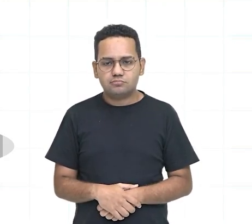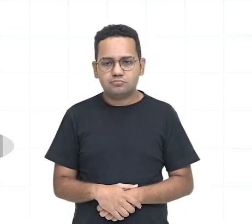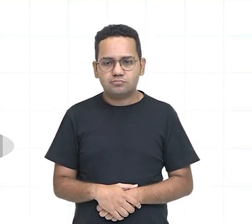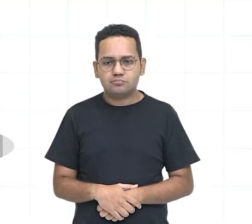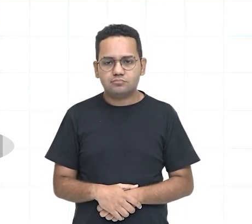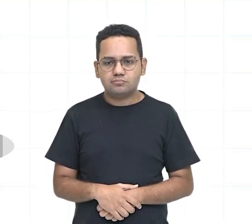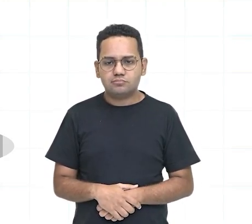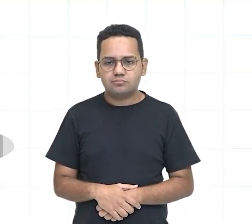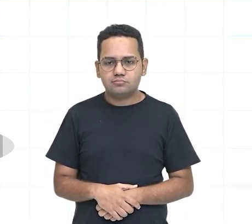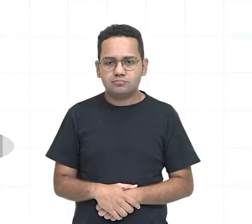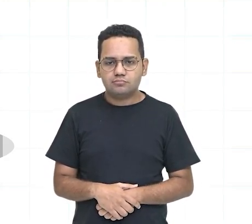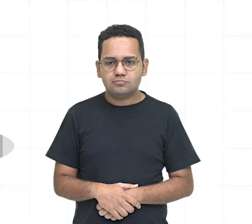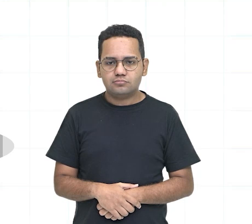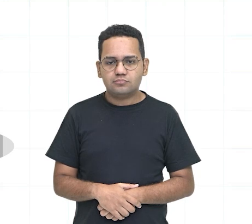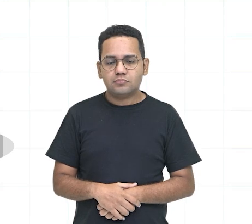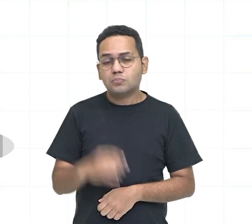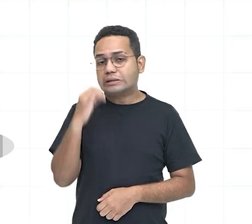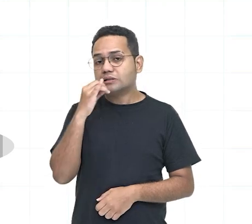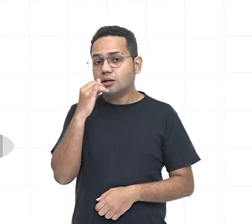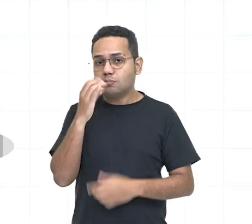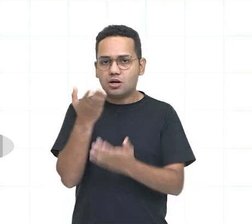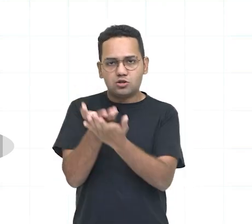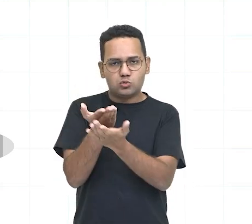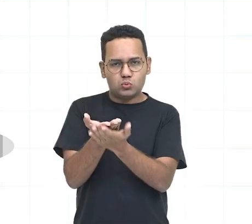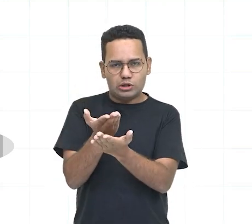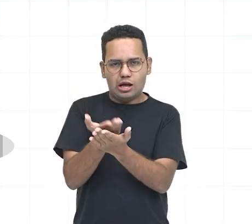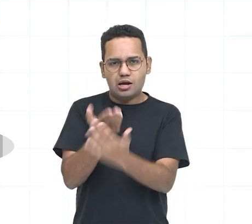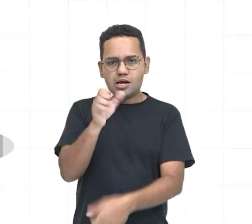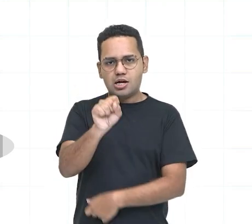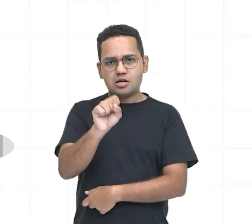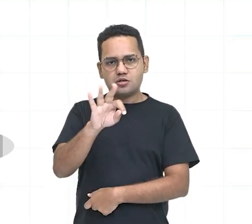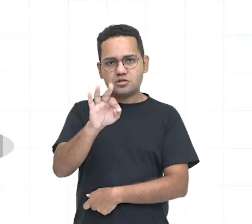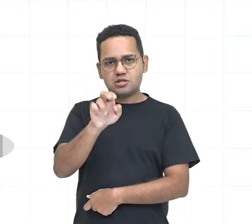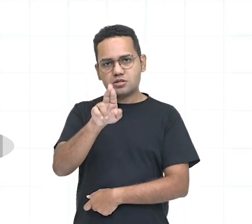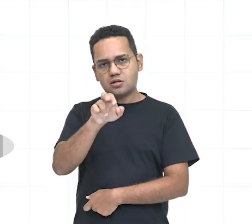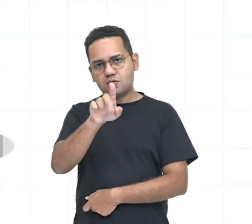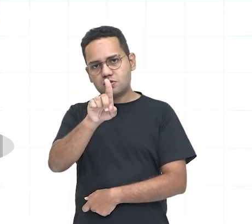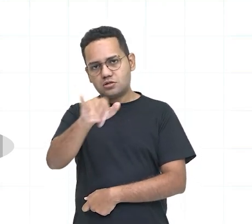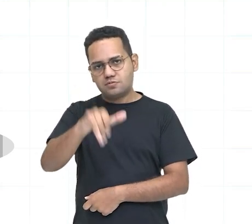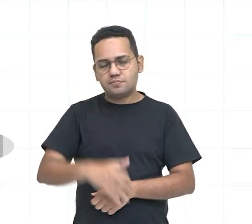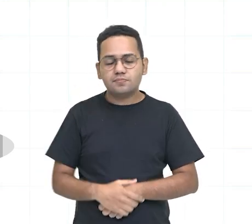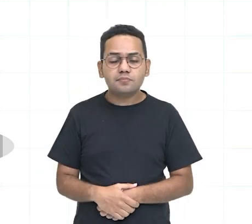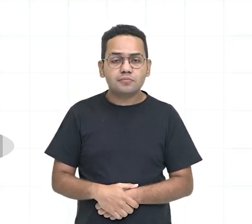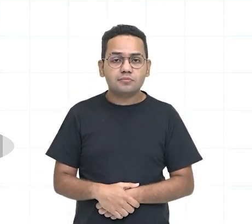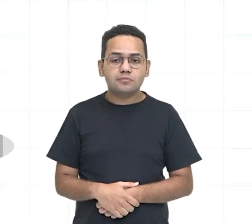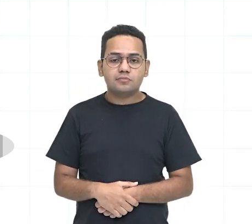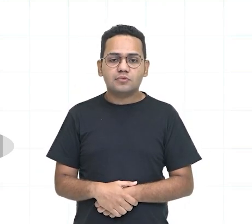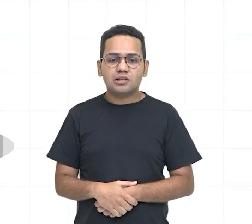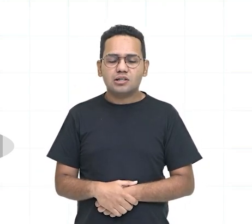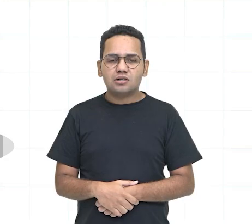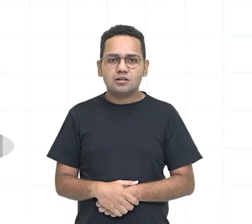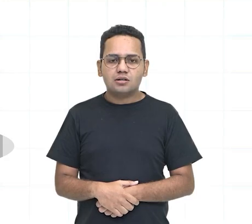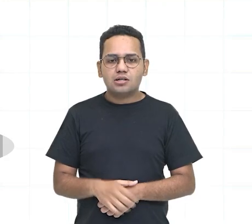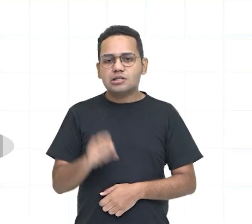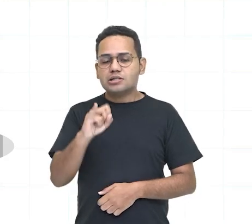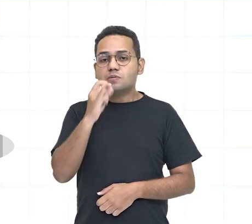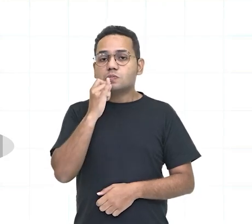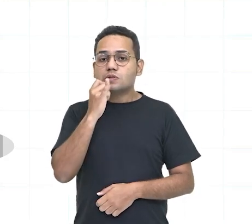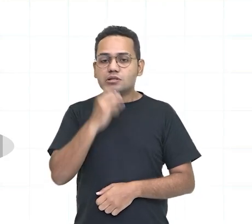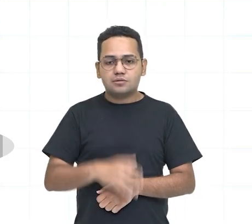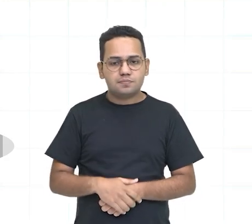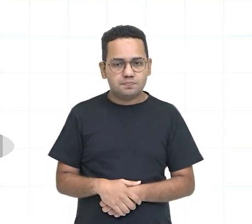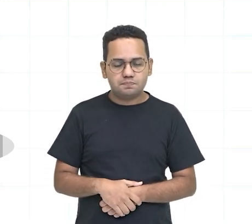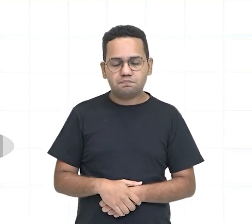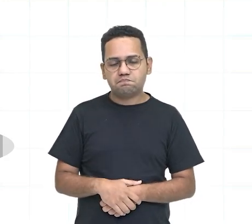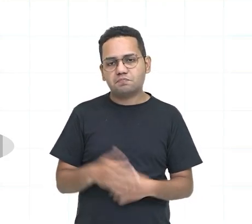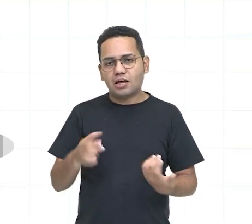Por exemplo, o verbo estudar. Se eu colocar, que em inglês é study, se eu utilizar o verbo would, vai ficar